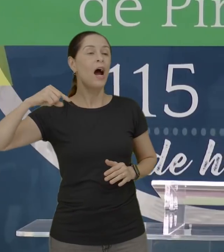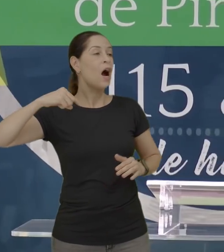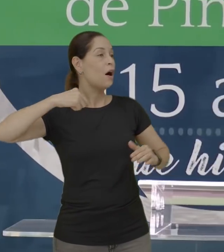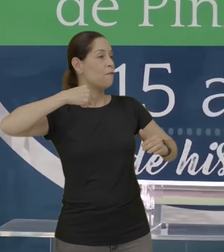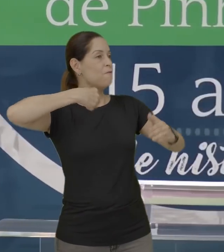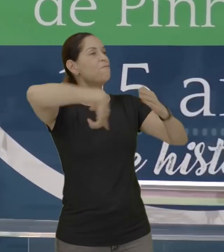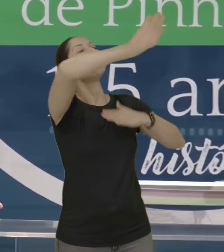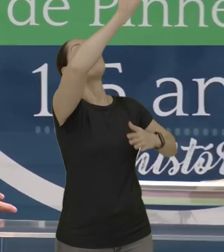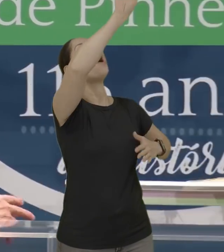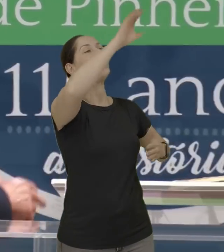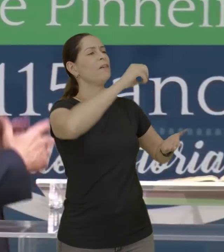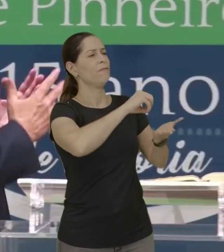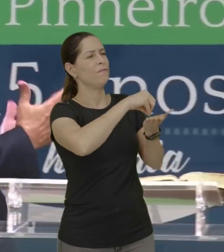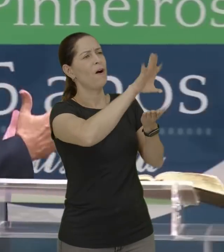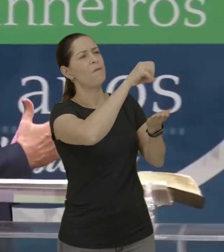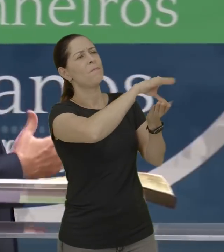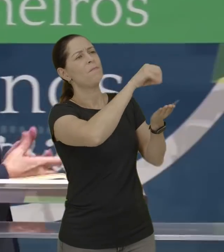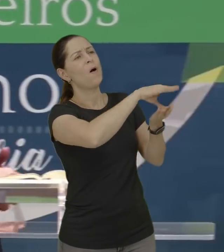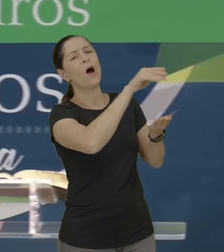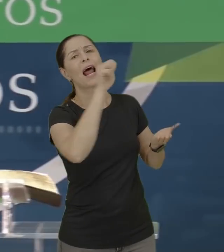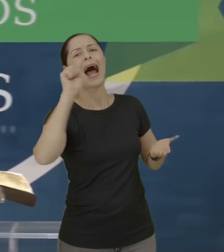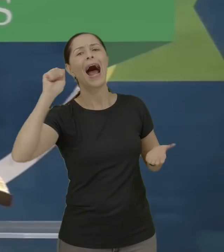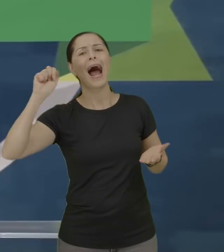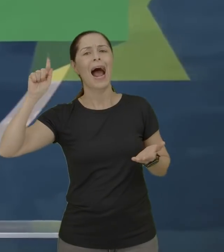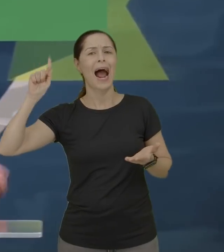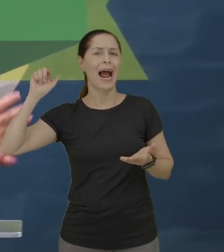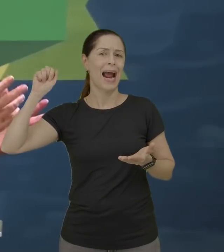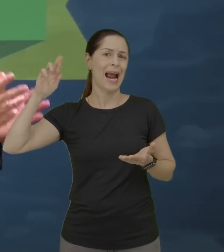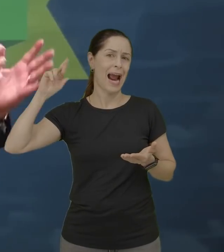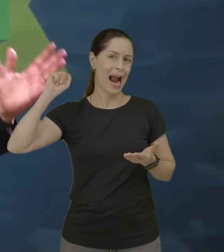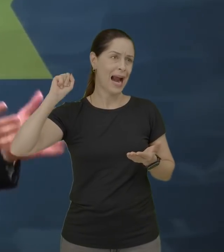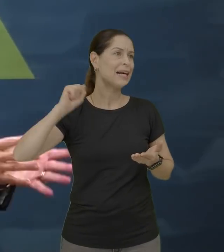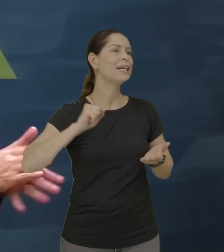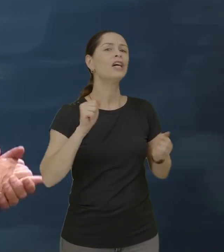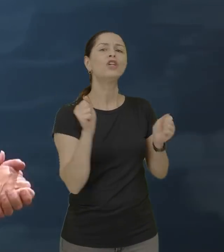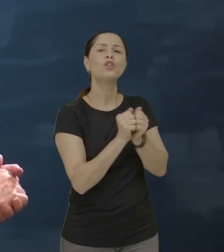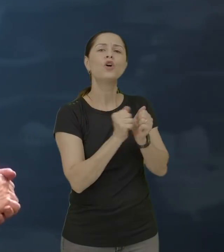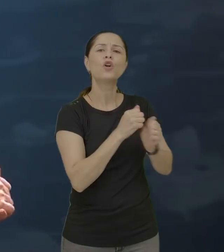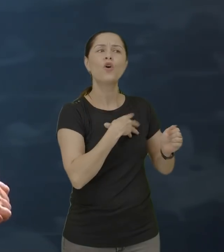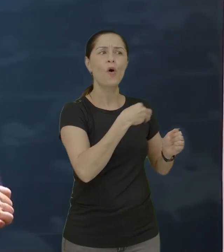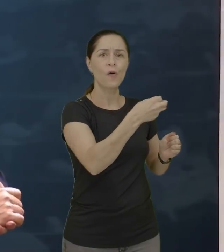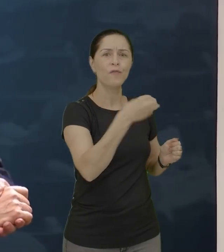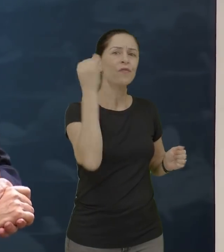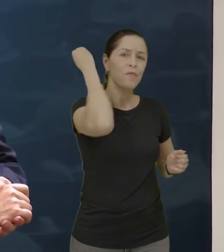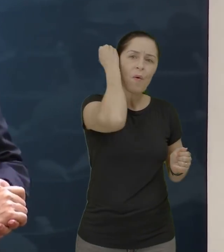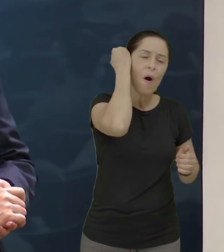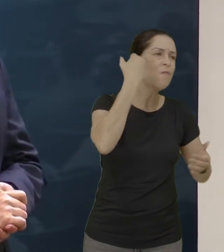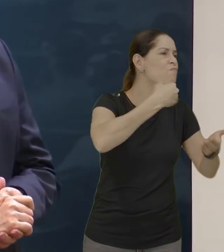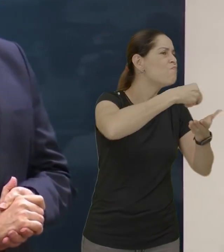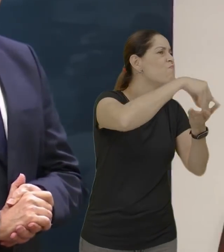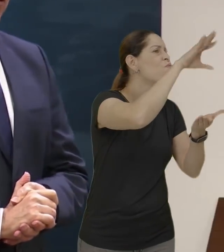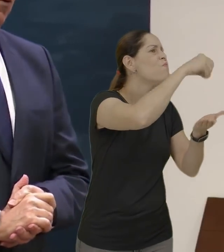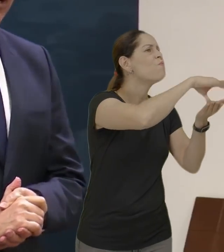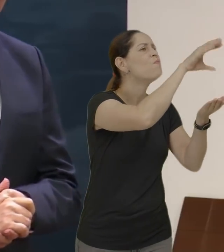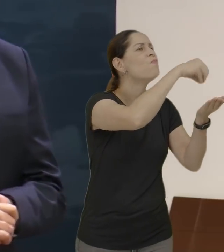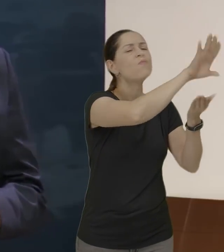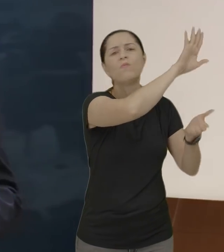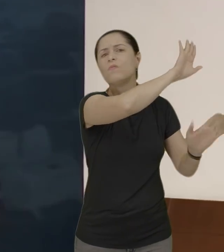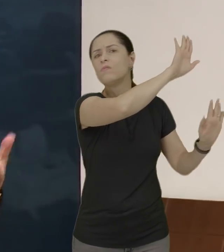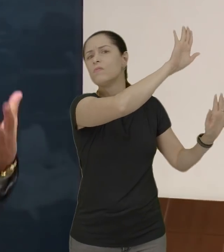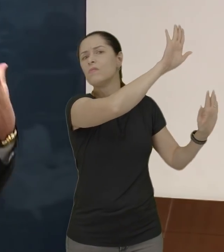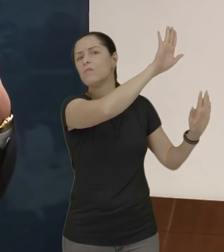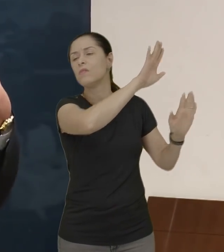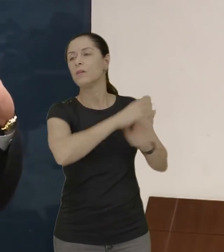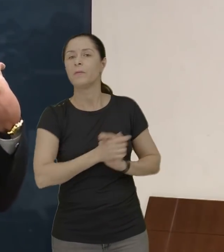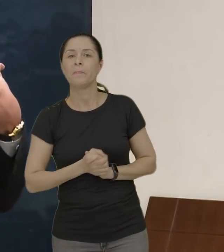agora, o Isaac já grande, possivelmente aí para os seus 13, 14 anos, pelo menos com